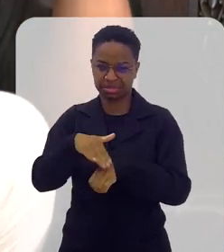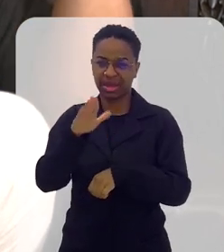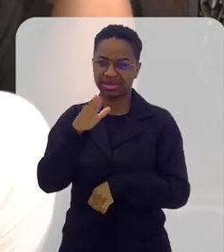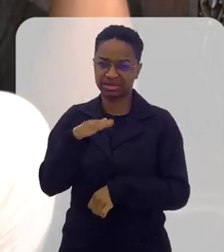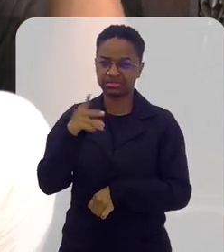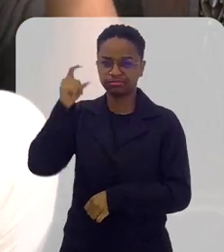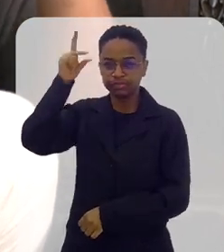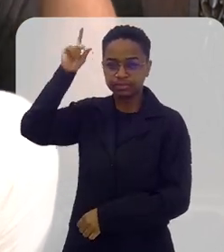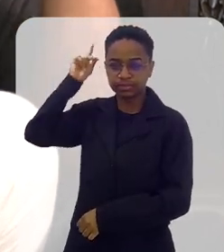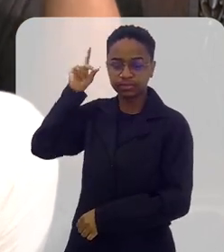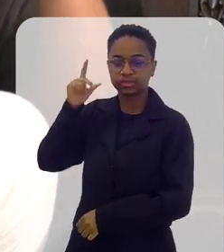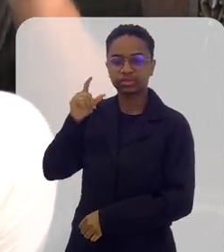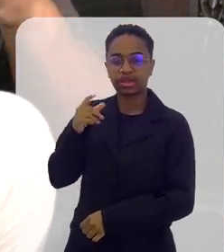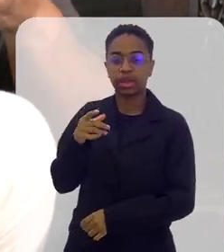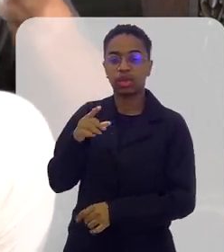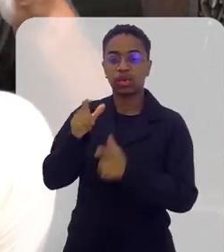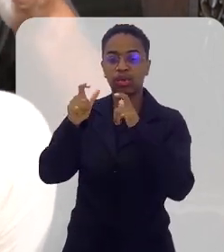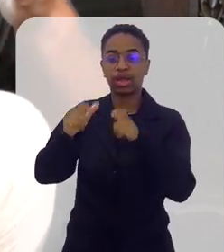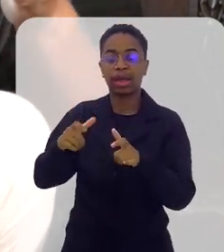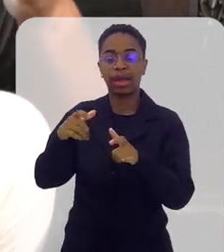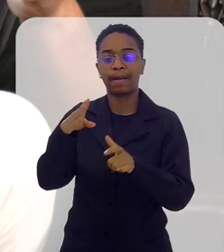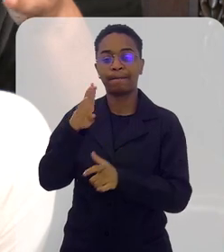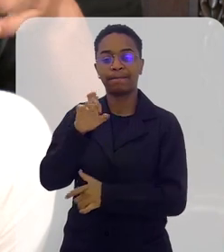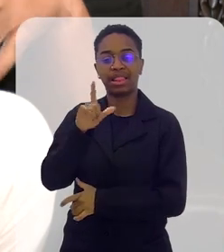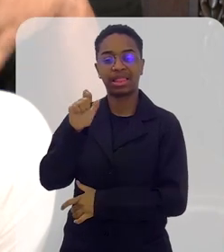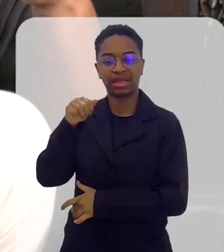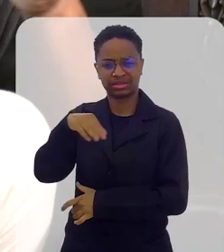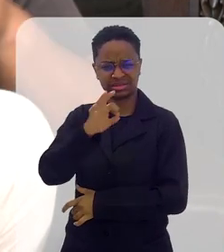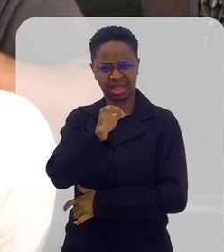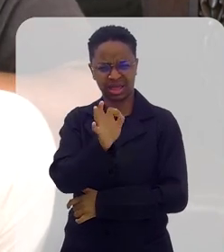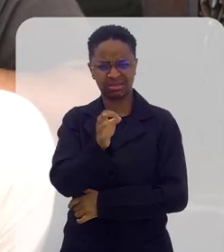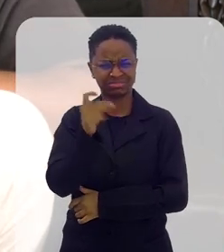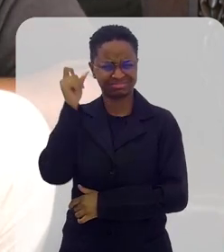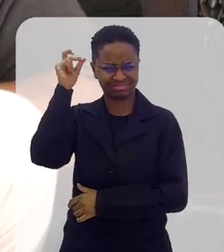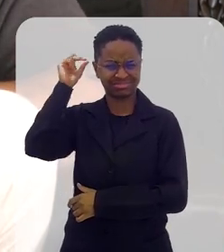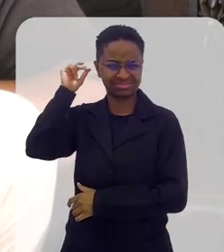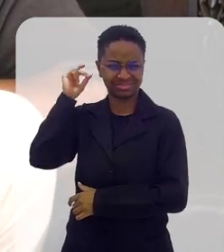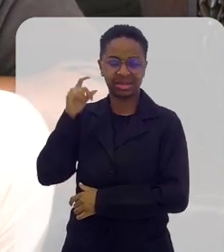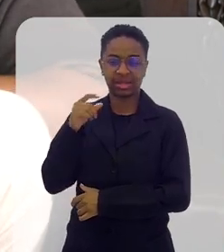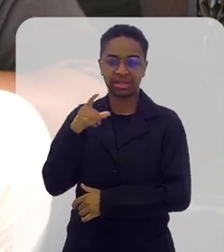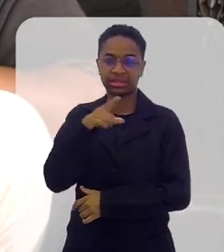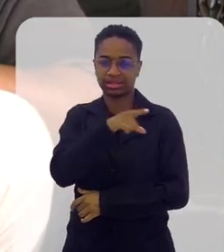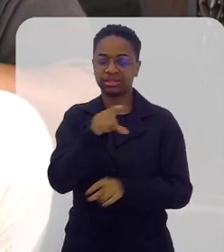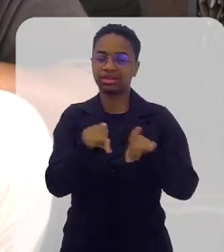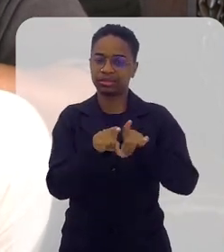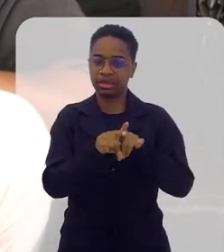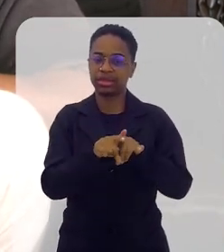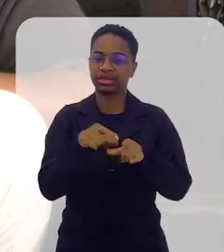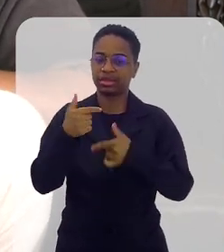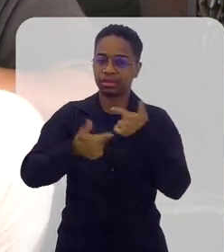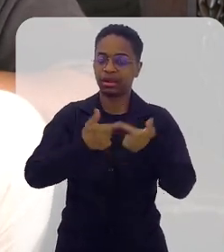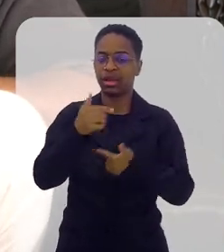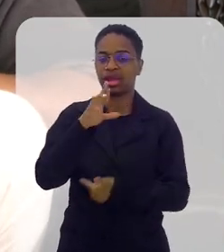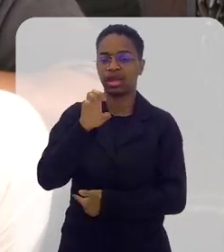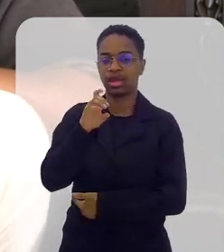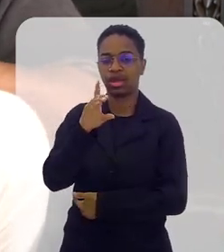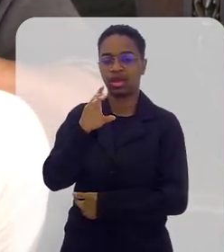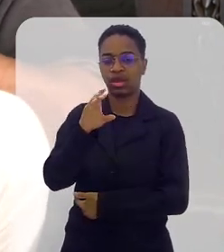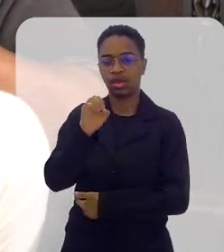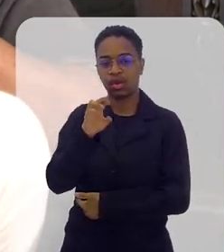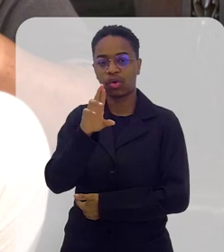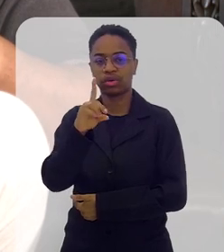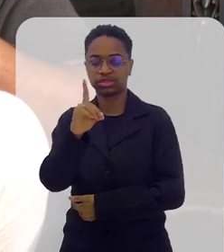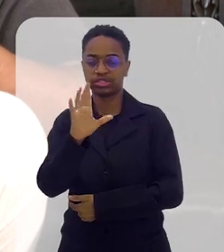lá de Pato Rouco, de Bené, quando estava vivo, não é? Era diretor da Rede Record de Televisão, já tinha amizade com esse grande